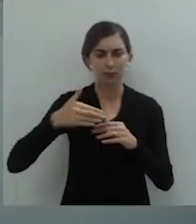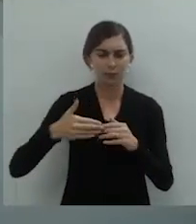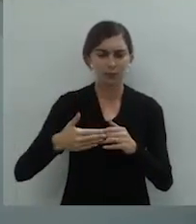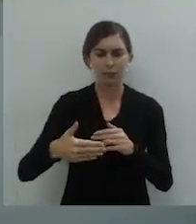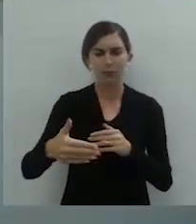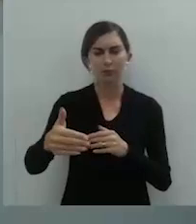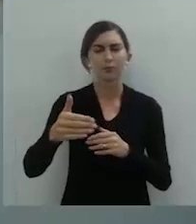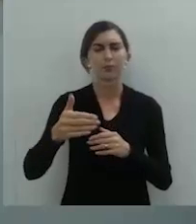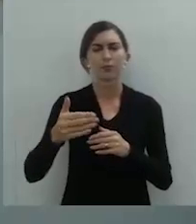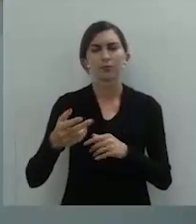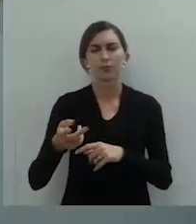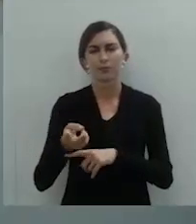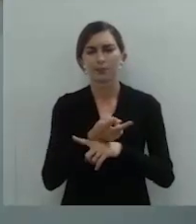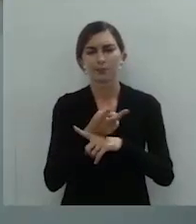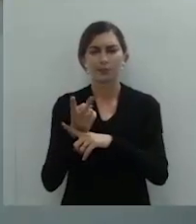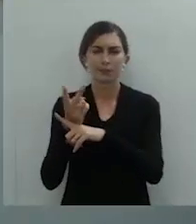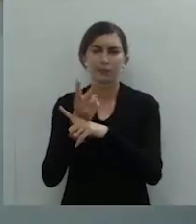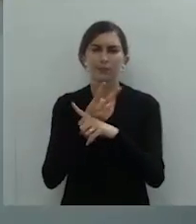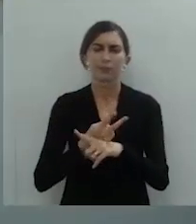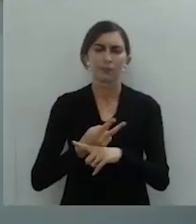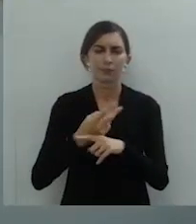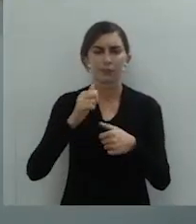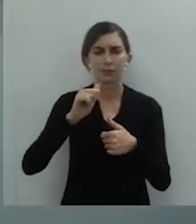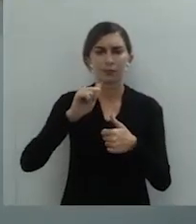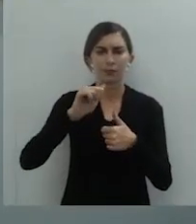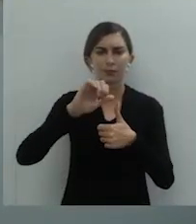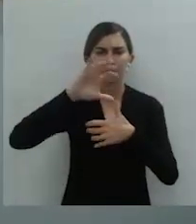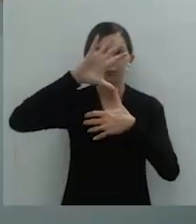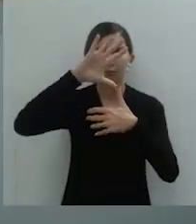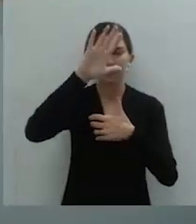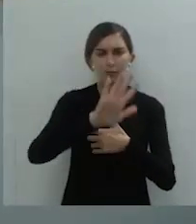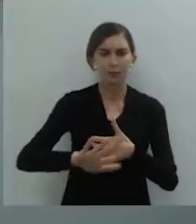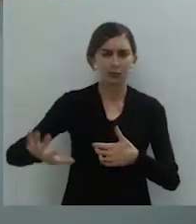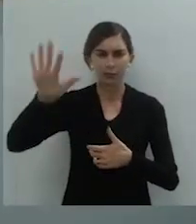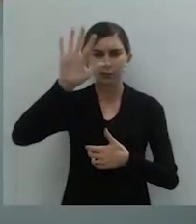a explorar a América.